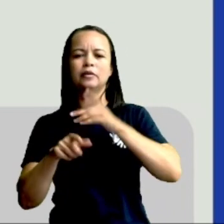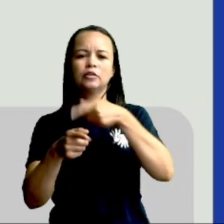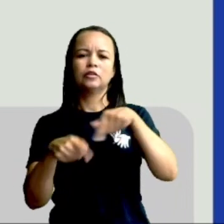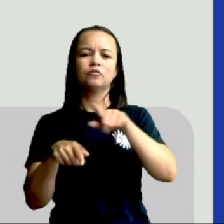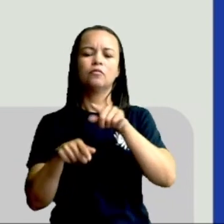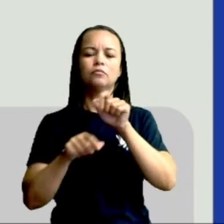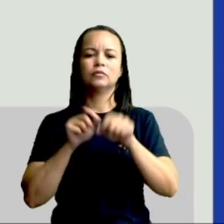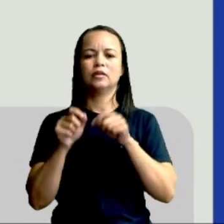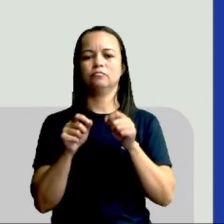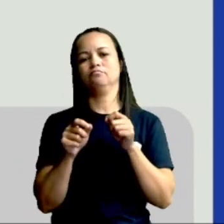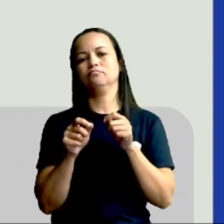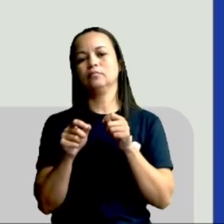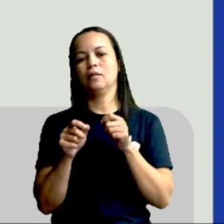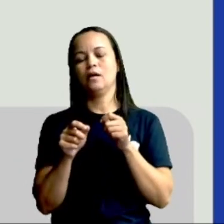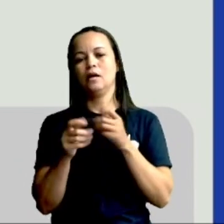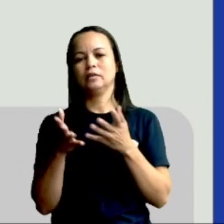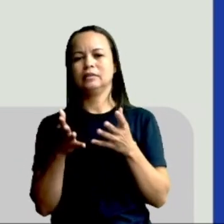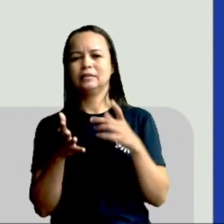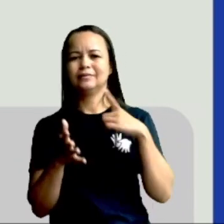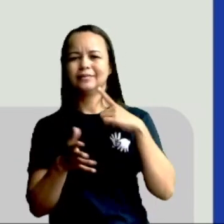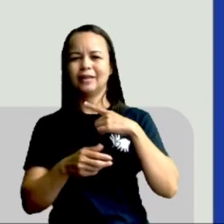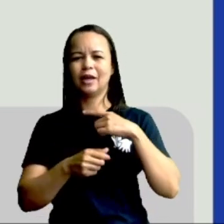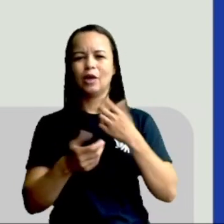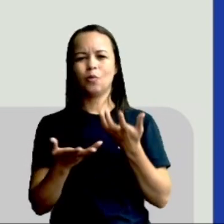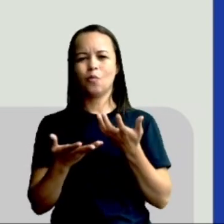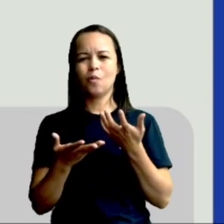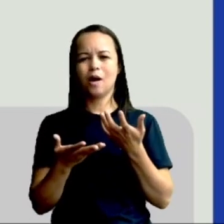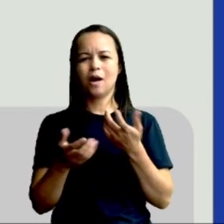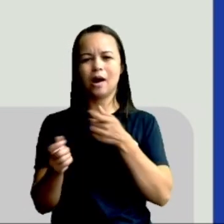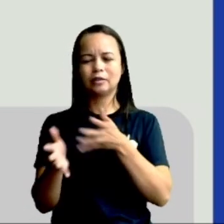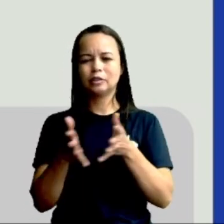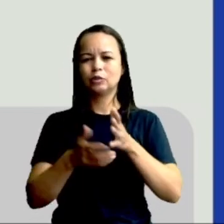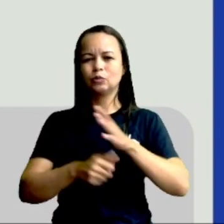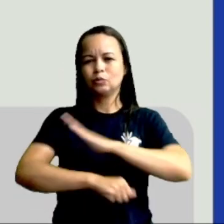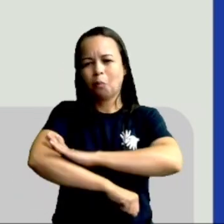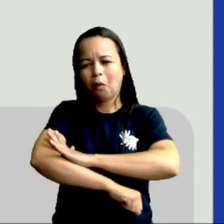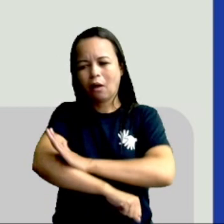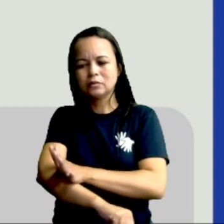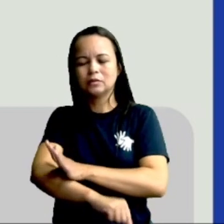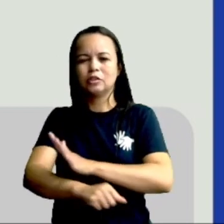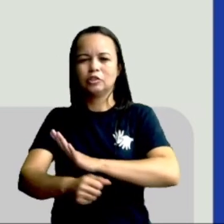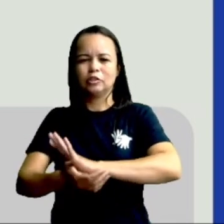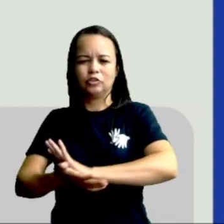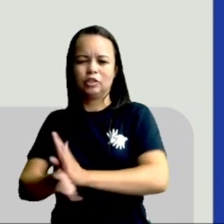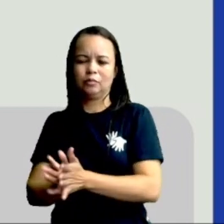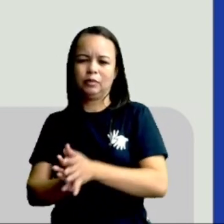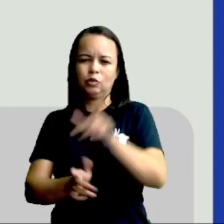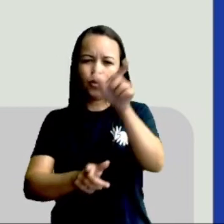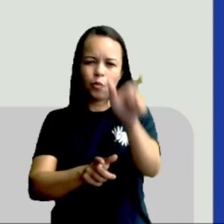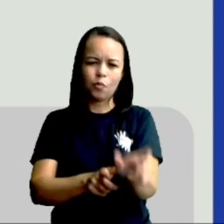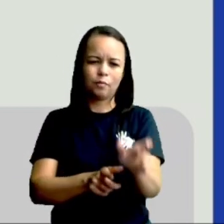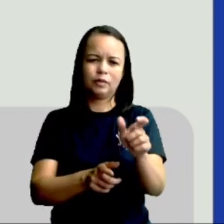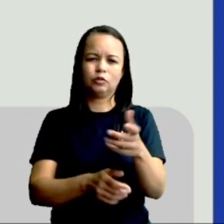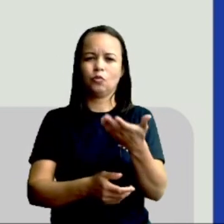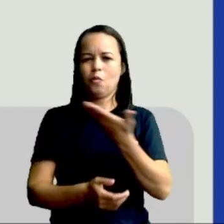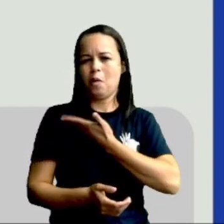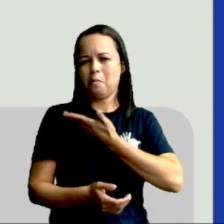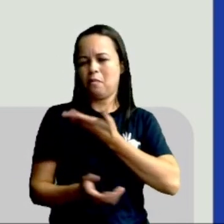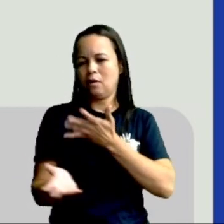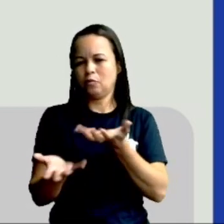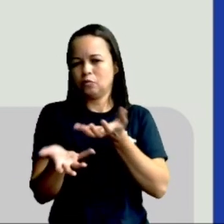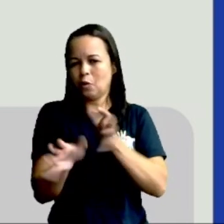a tomar uma atitude racista. Qual momento você ali discriminou o coleguinha, não quis brincar com o coleguinha, ou acha